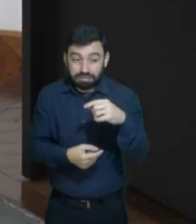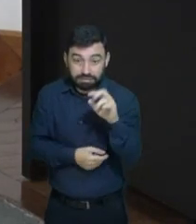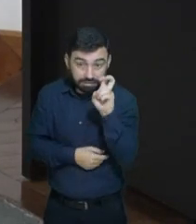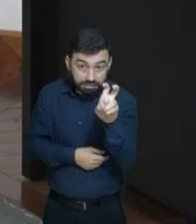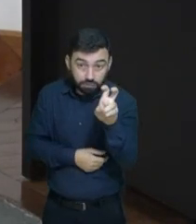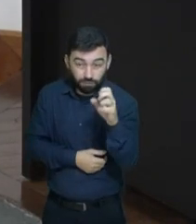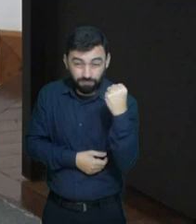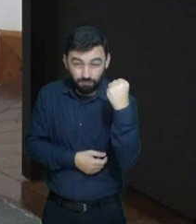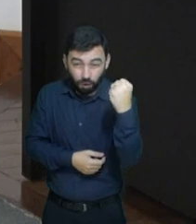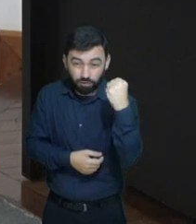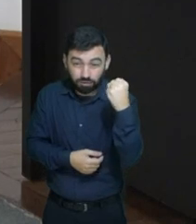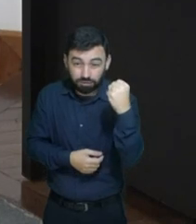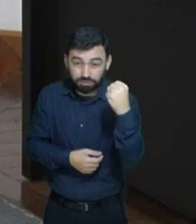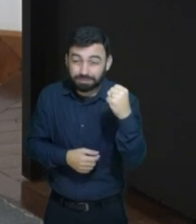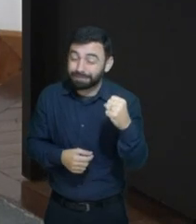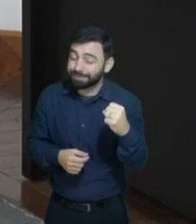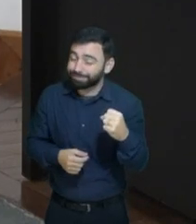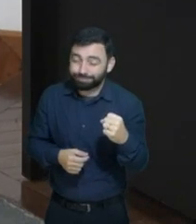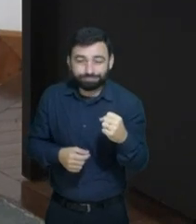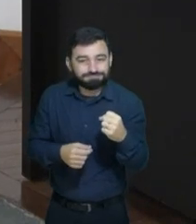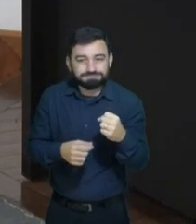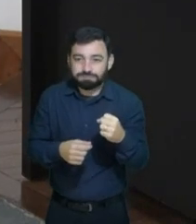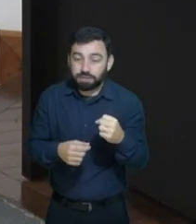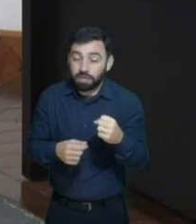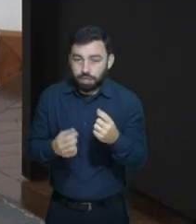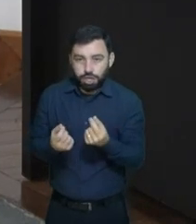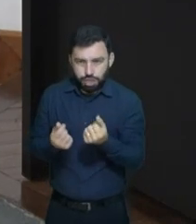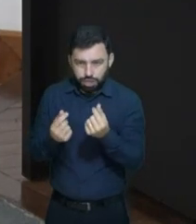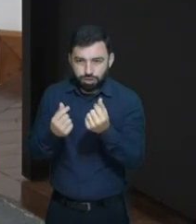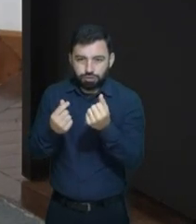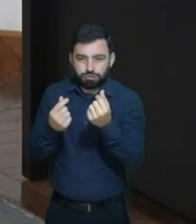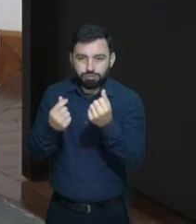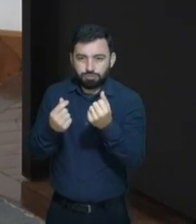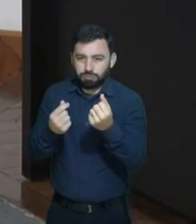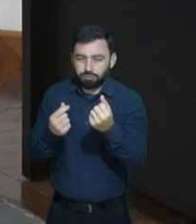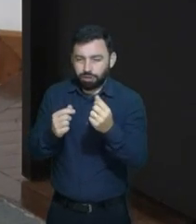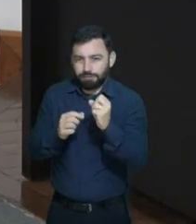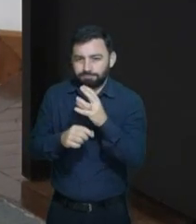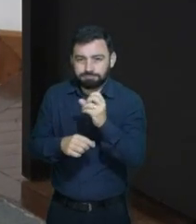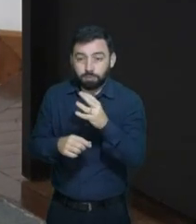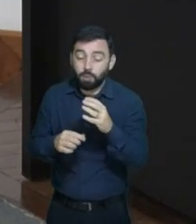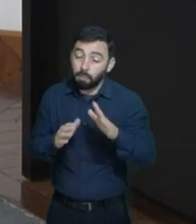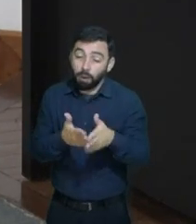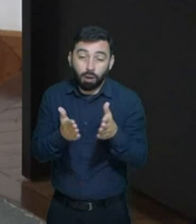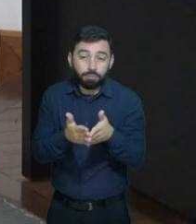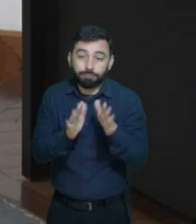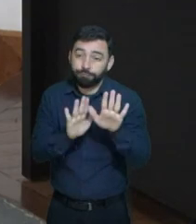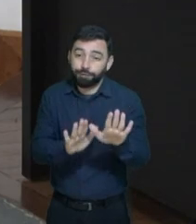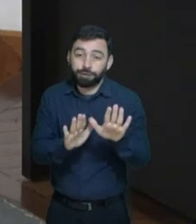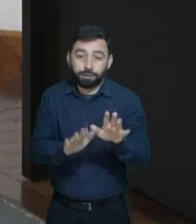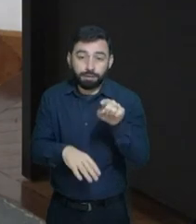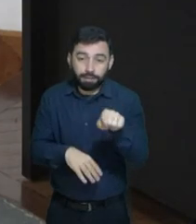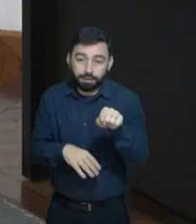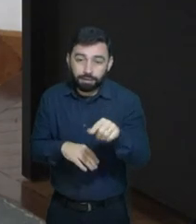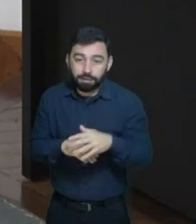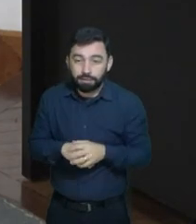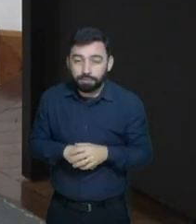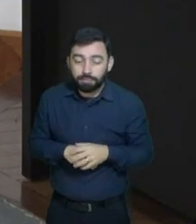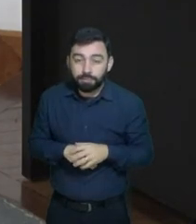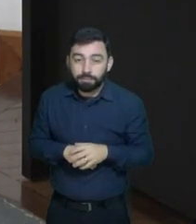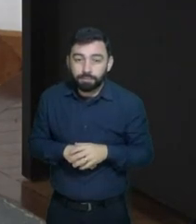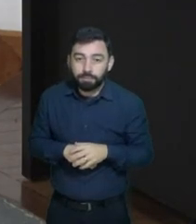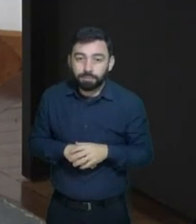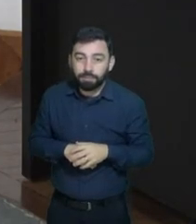com 5 não segura. Tá? Aí quem era rico foi... Né? Já não estava mais lá, o pobre ficou, que eram